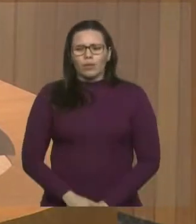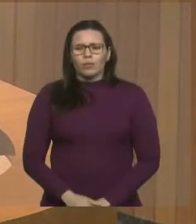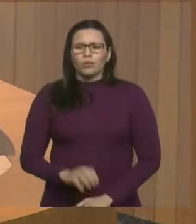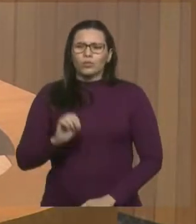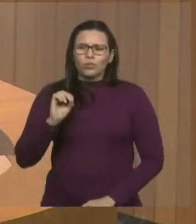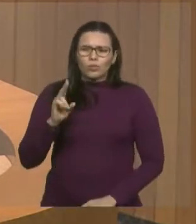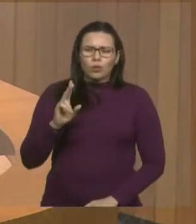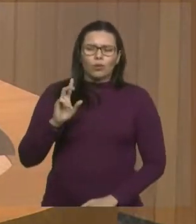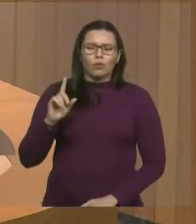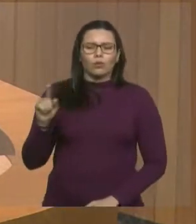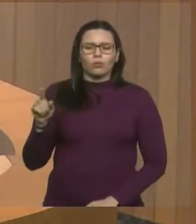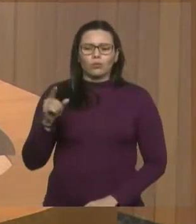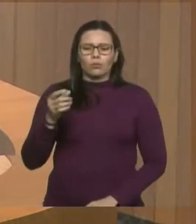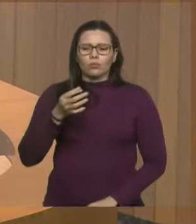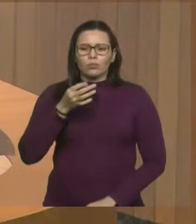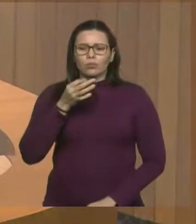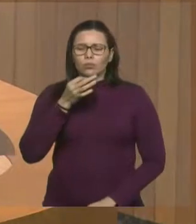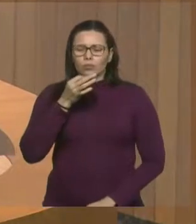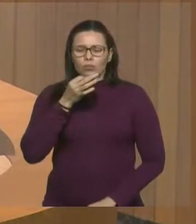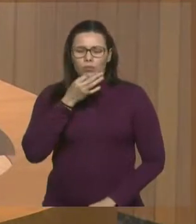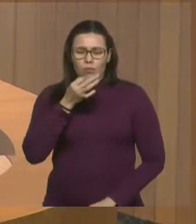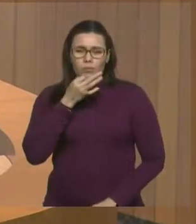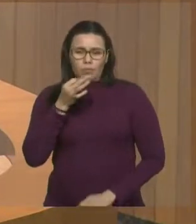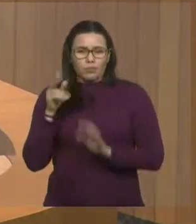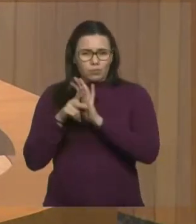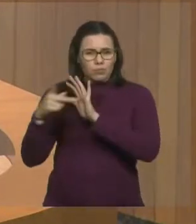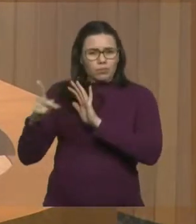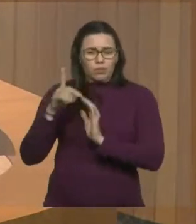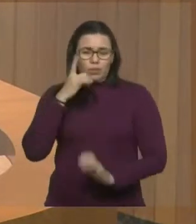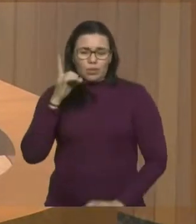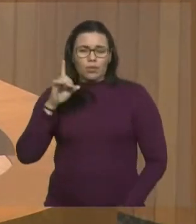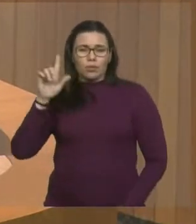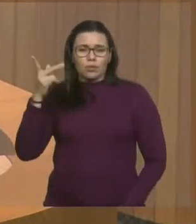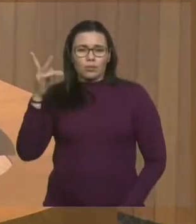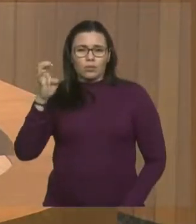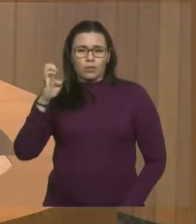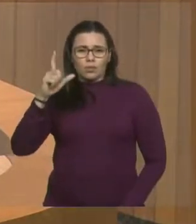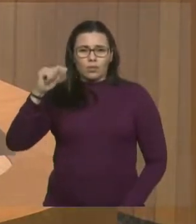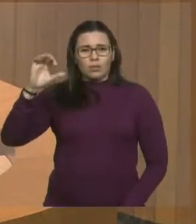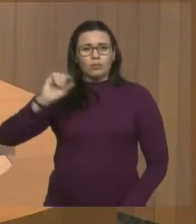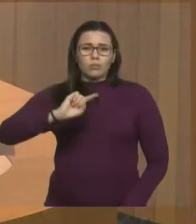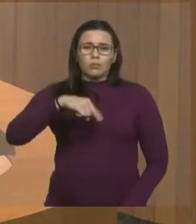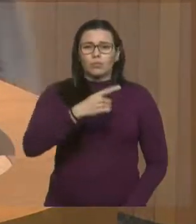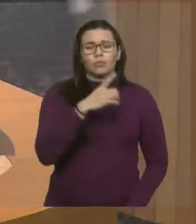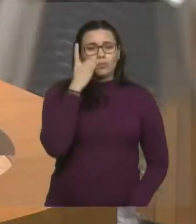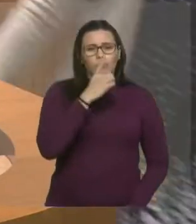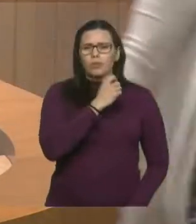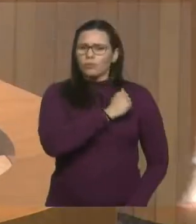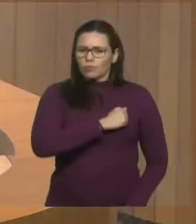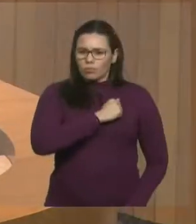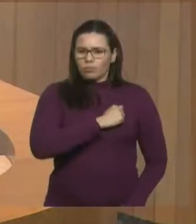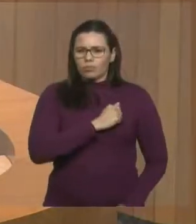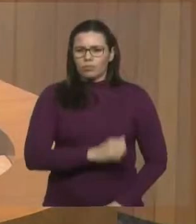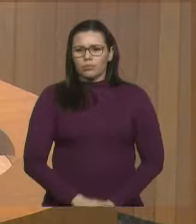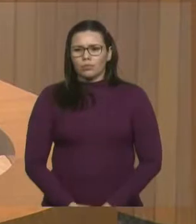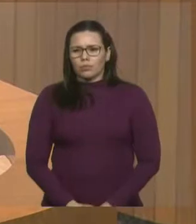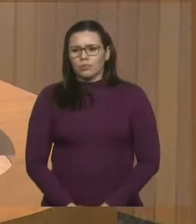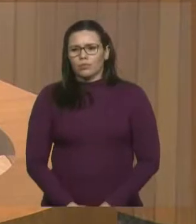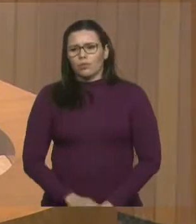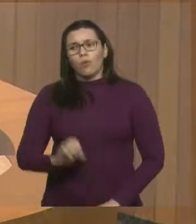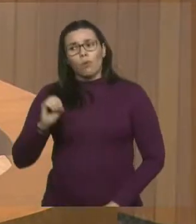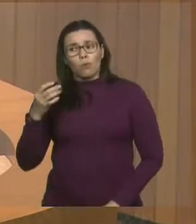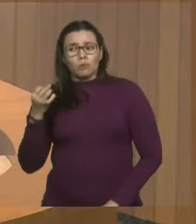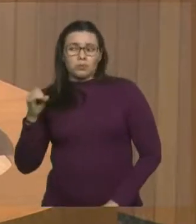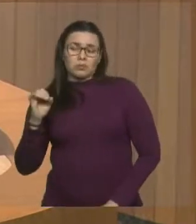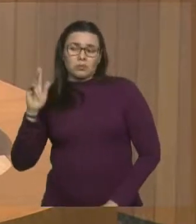após a parte do deputado Hélio, dar uma parte para o deputado Antônio, rapidamente, pela Deputado experiência Hélio do mesmo. já- Ou se o deputado Hélio puder regimental,